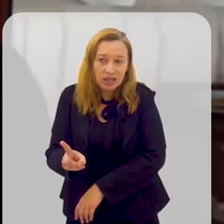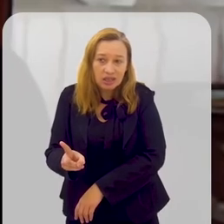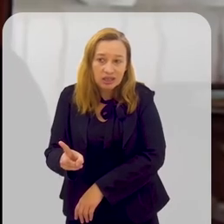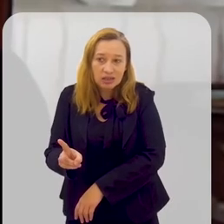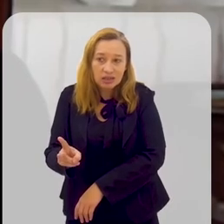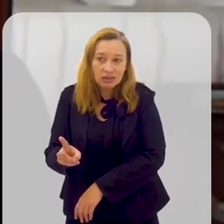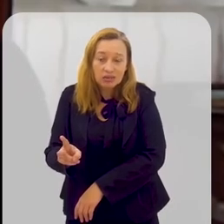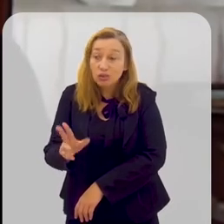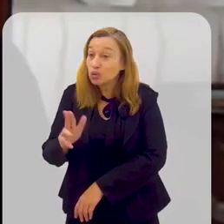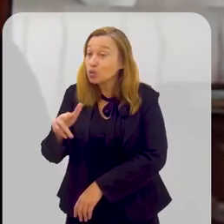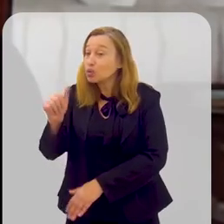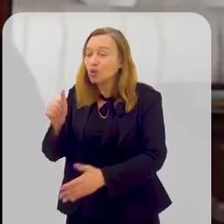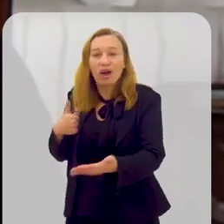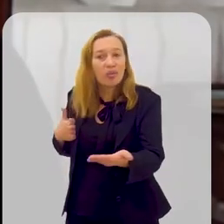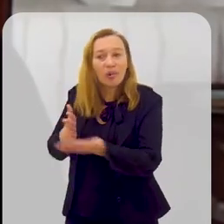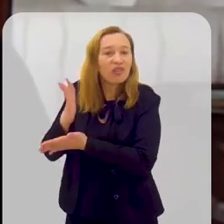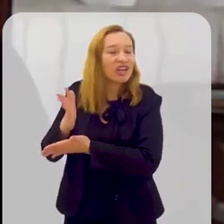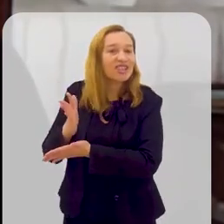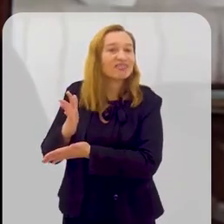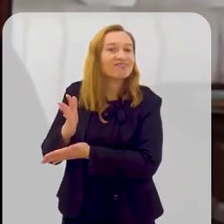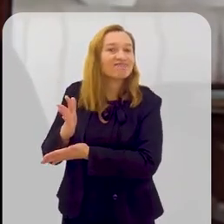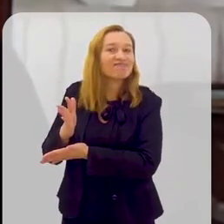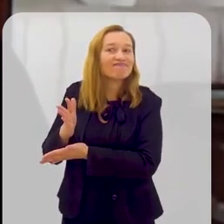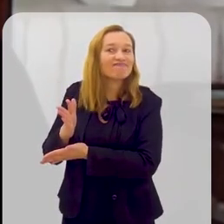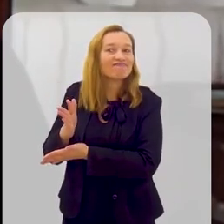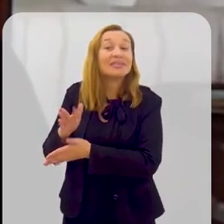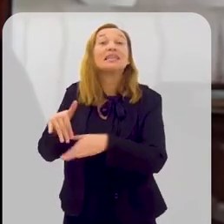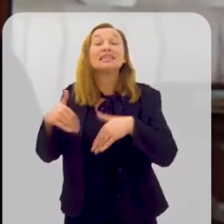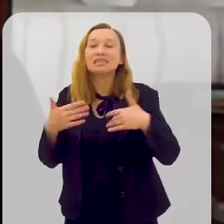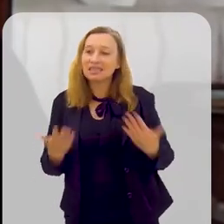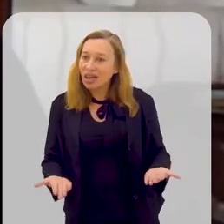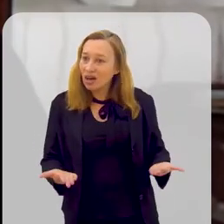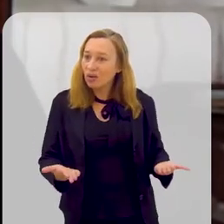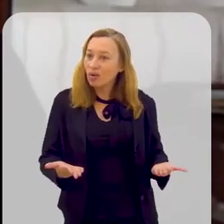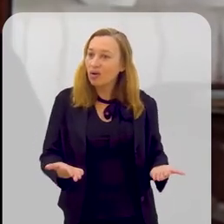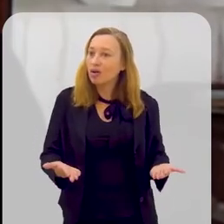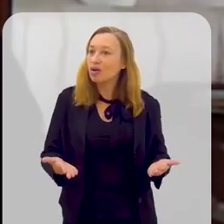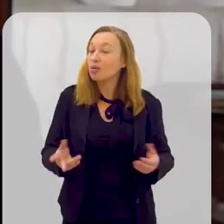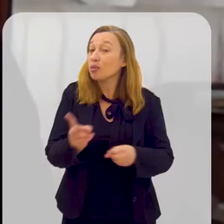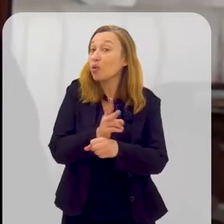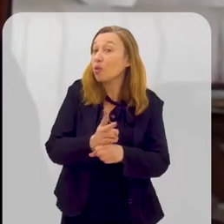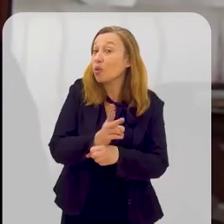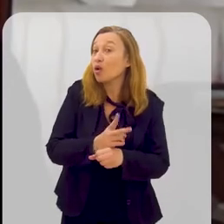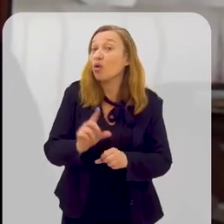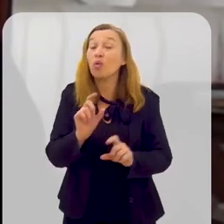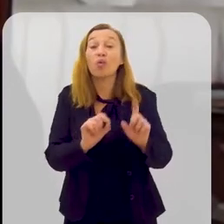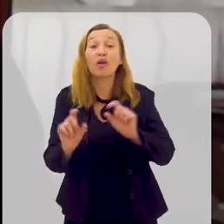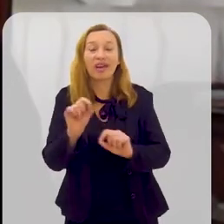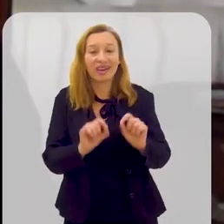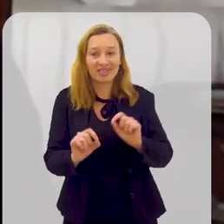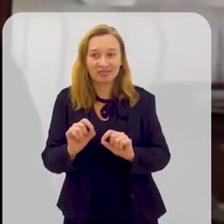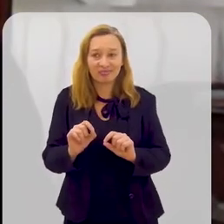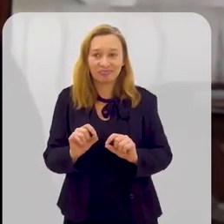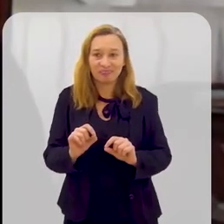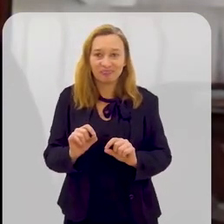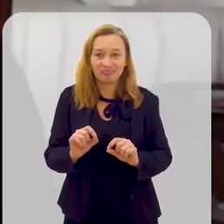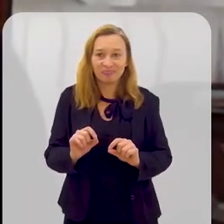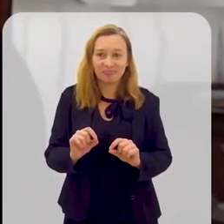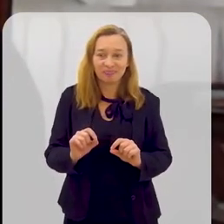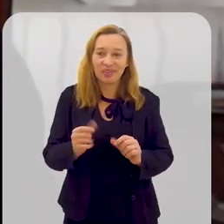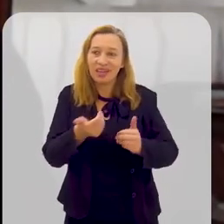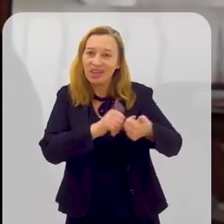ele não nunca que ele passaria de semestre entendeu então o que que a gente procura eu procuro